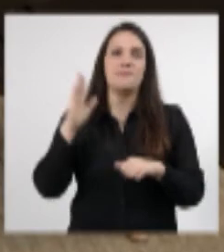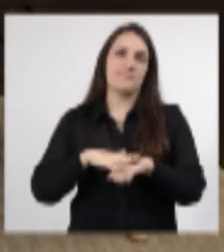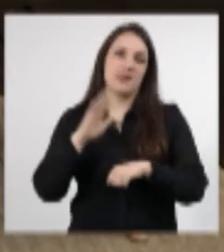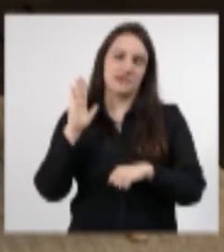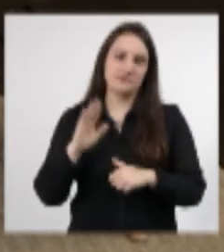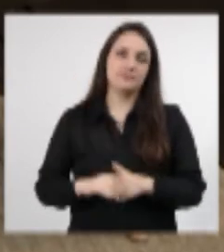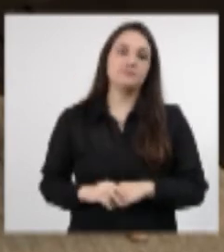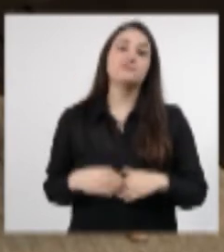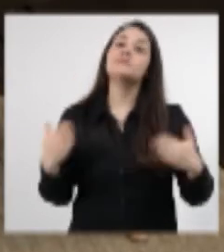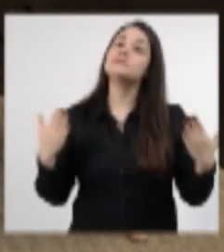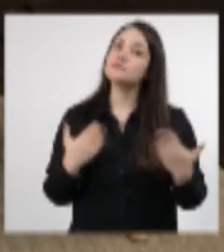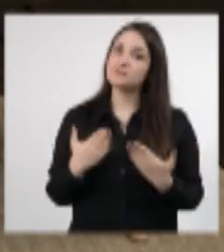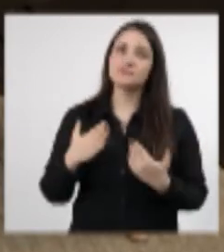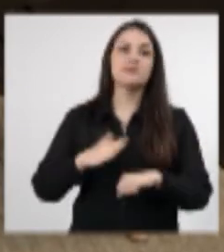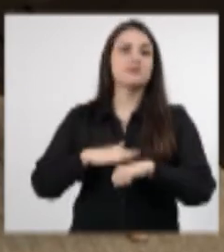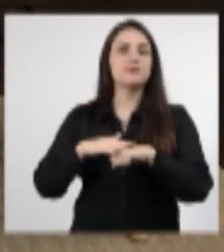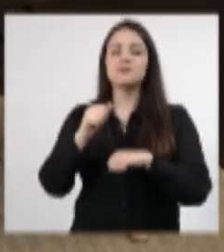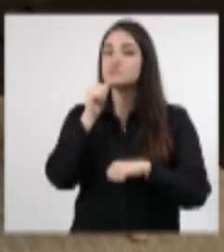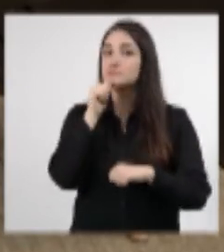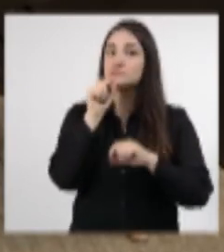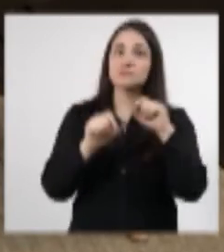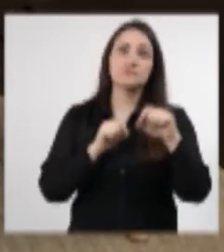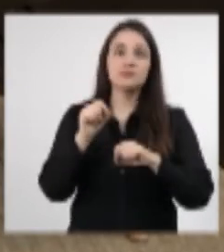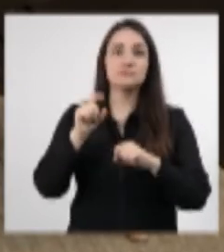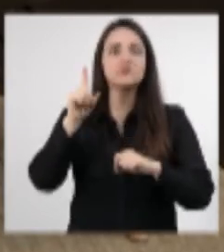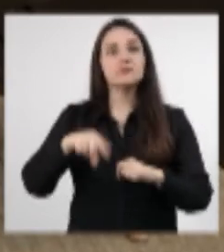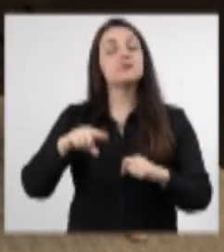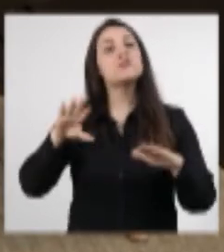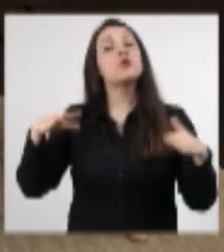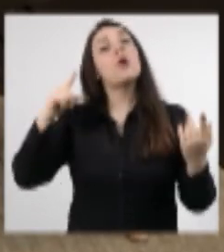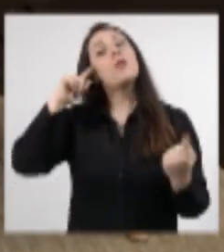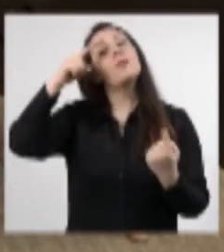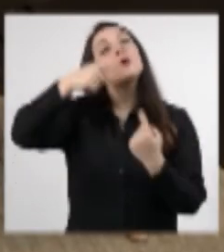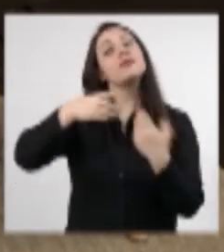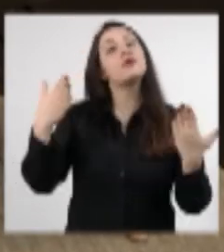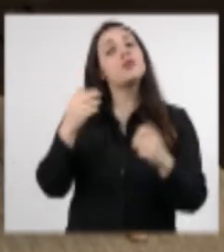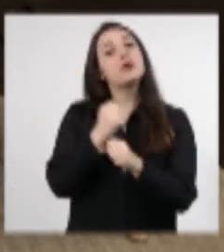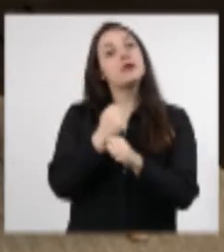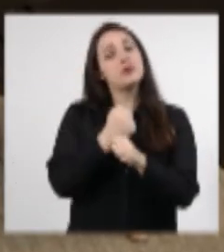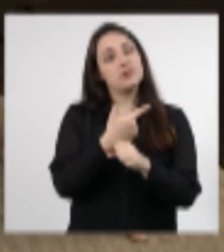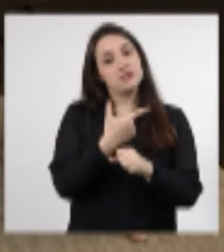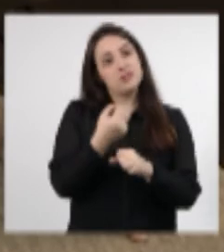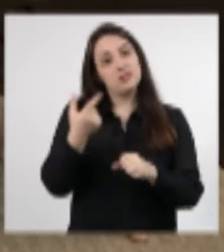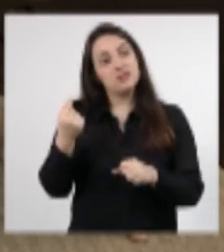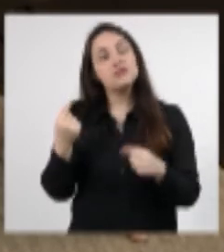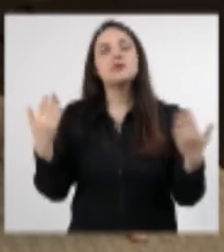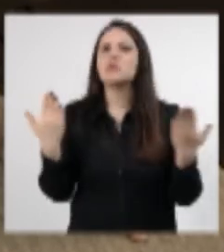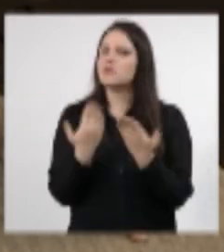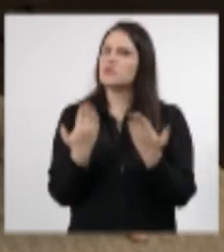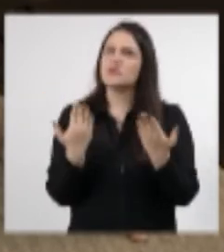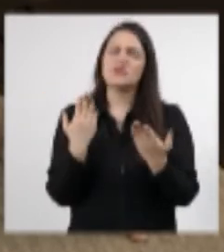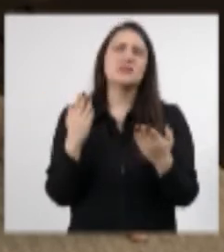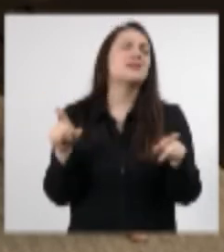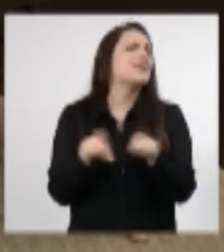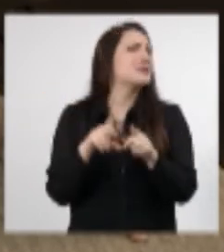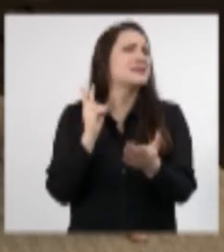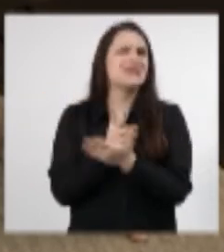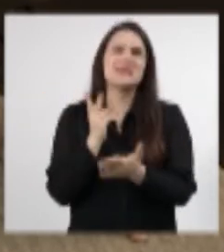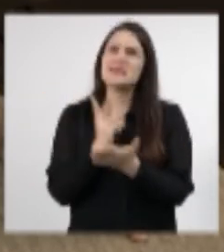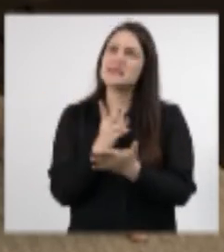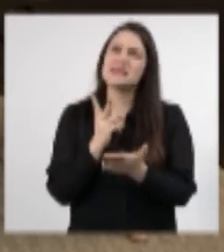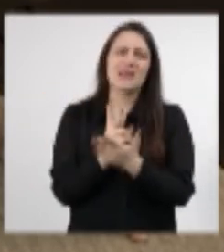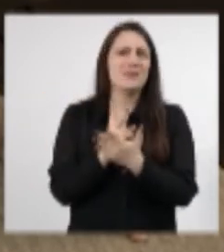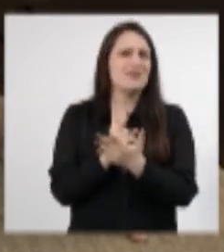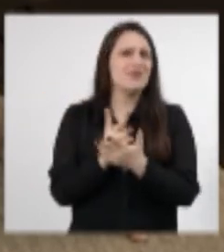Ainda nesse contexto, é meta desse ano e sempre será meta